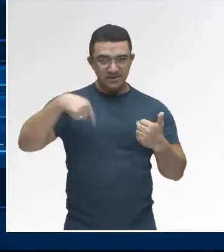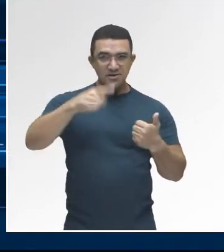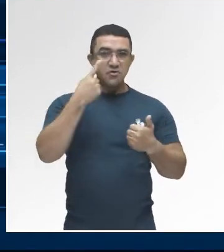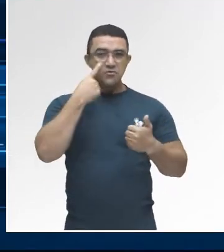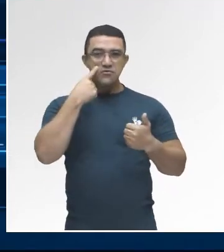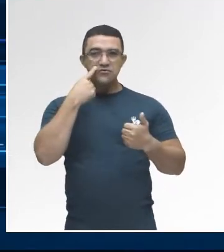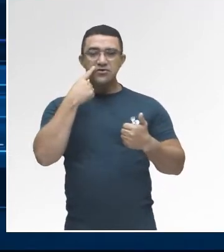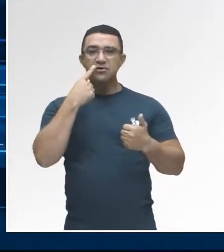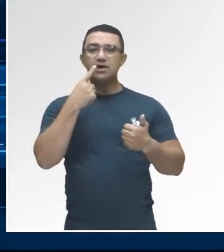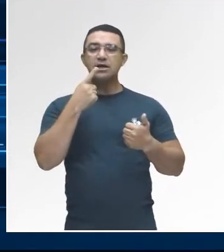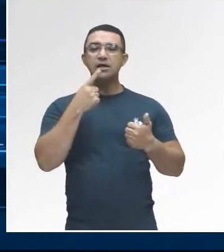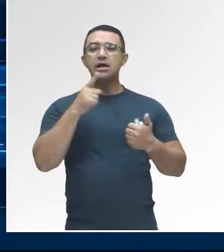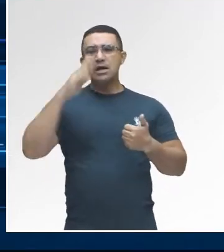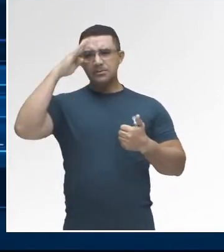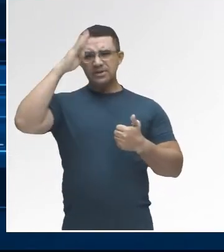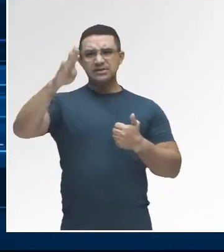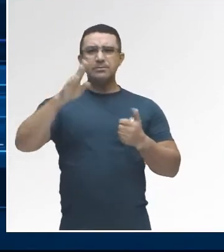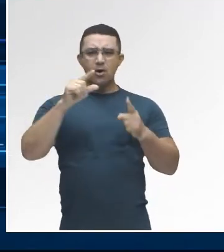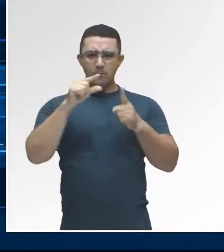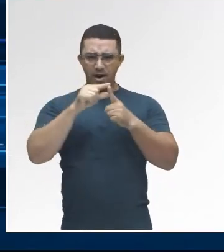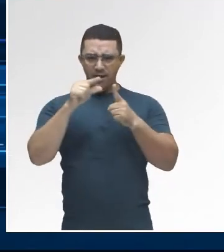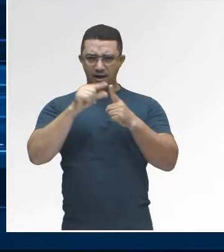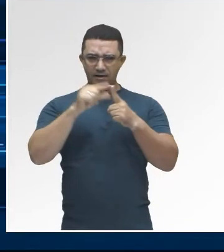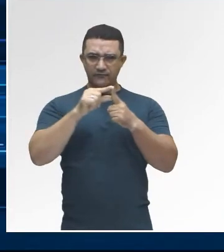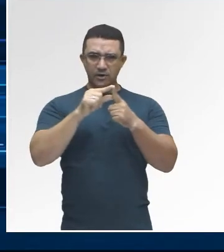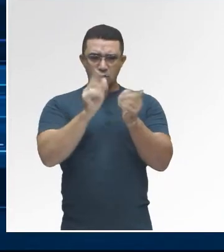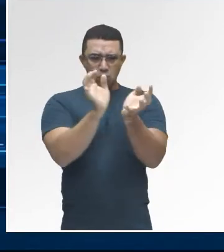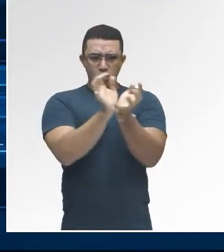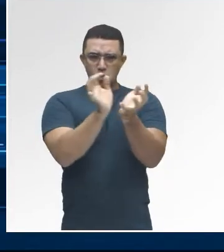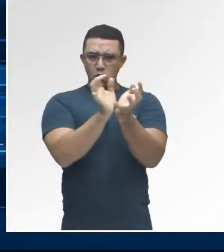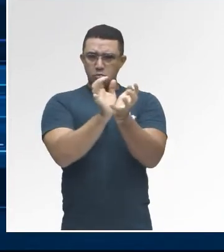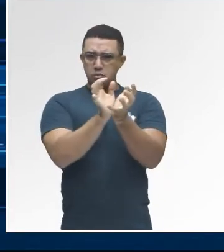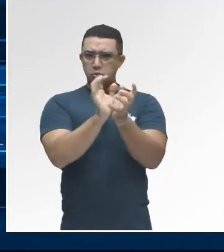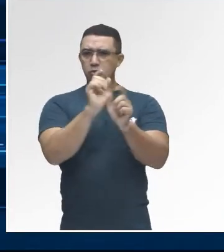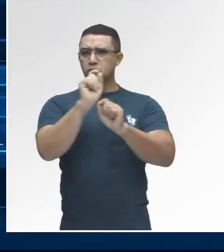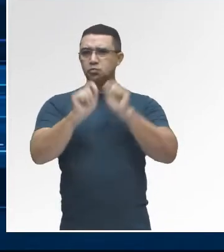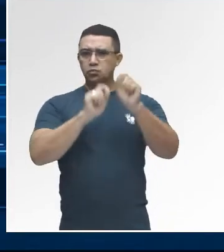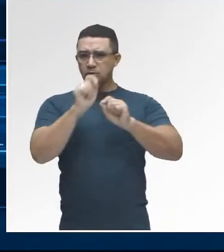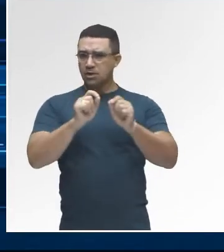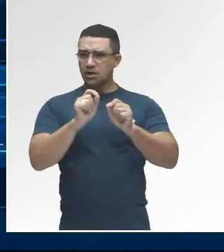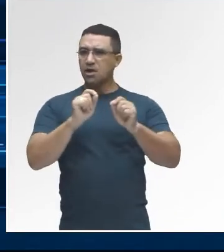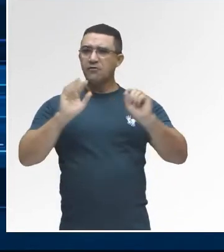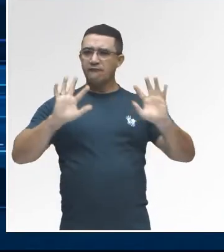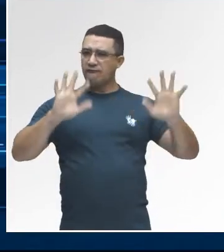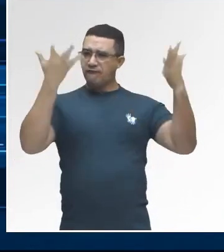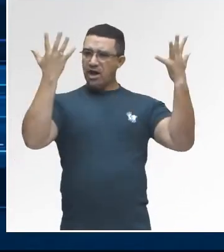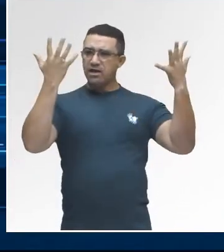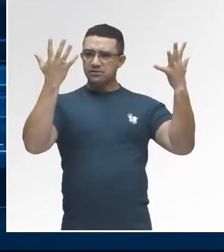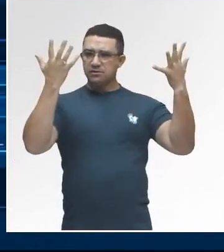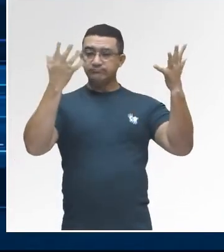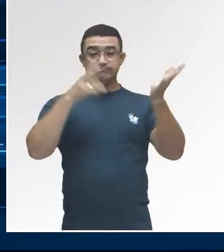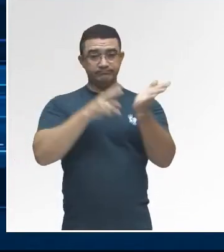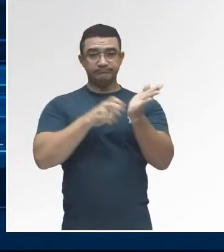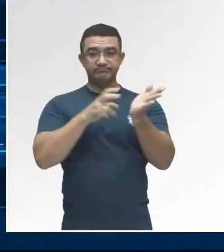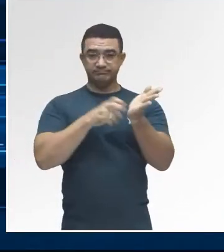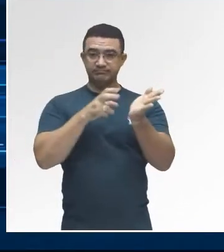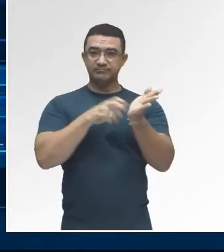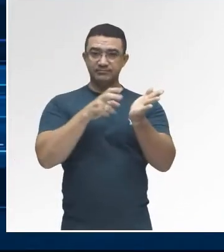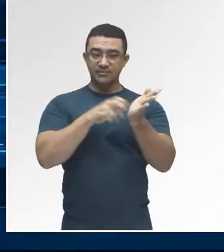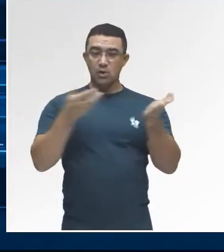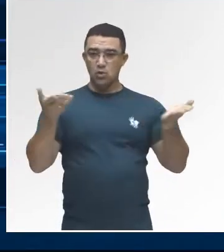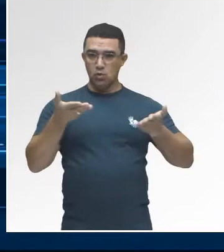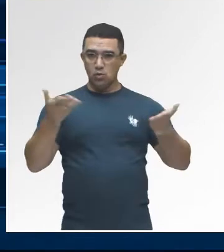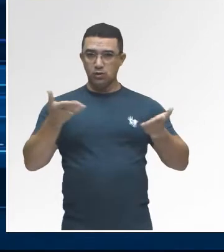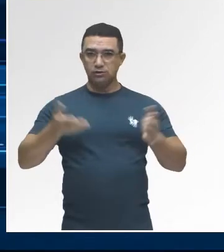as principais palavras do grupo, né, de parties, né, de festas e eventos, que foi o vocabulário que nós focamos na nossa aula de